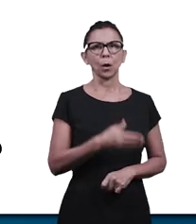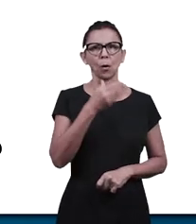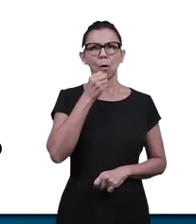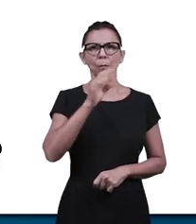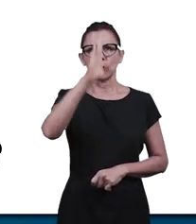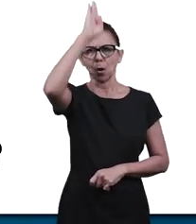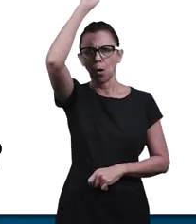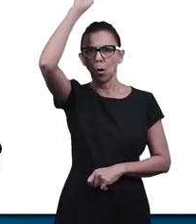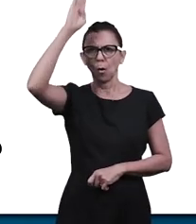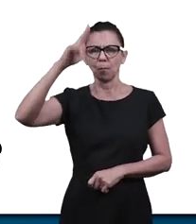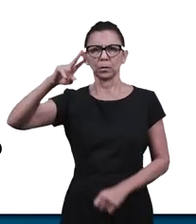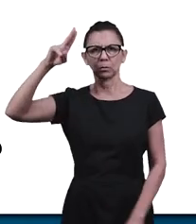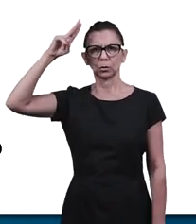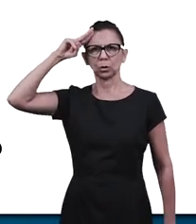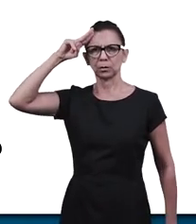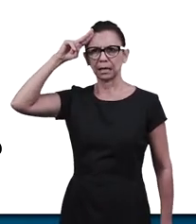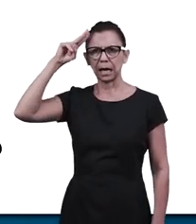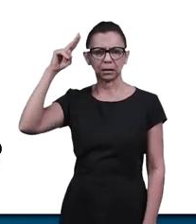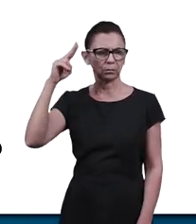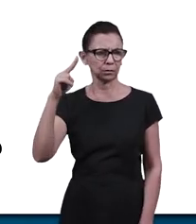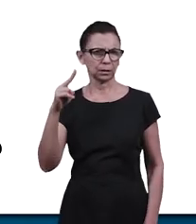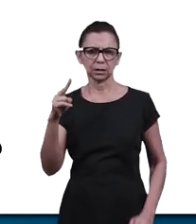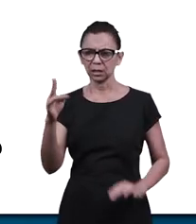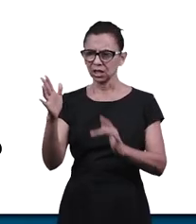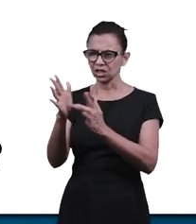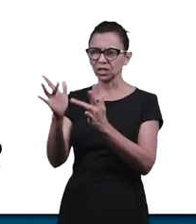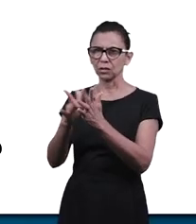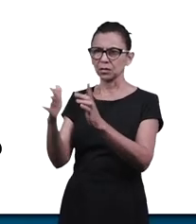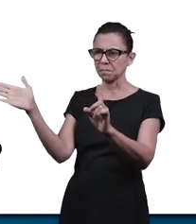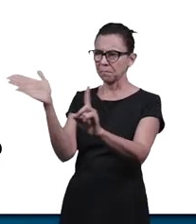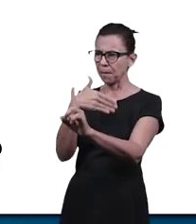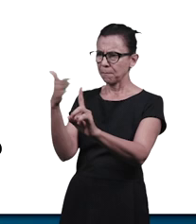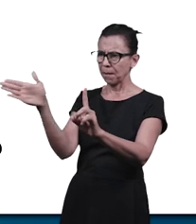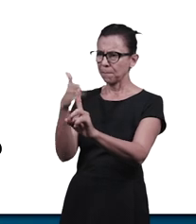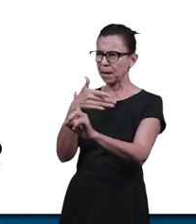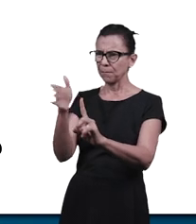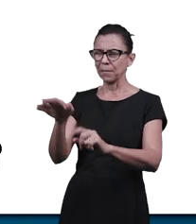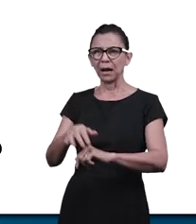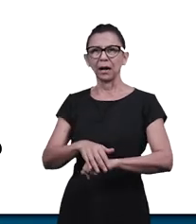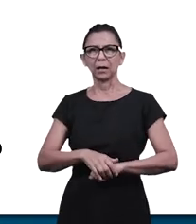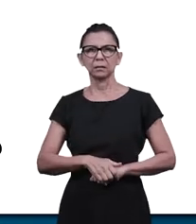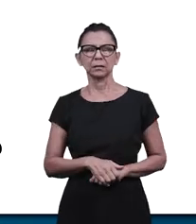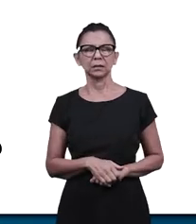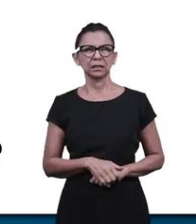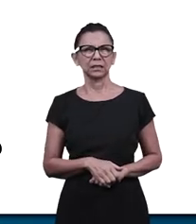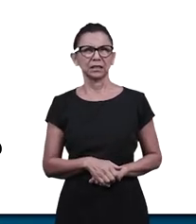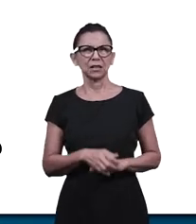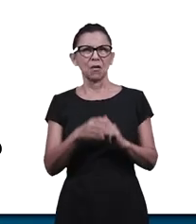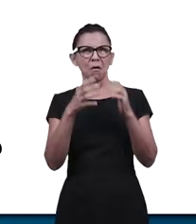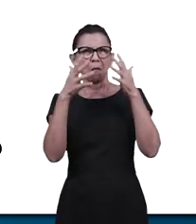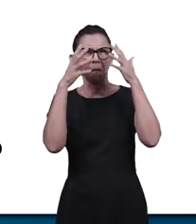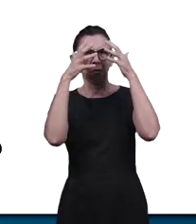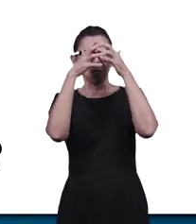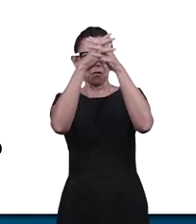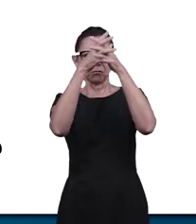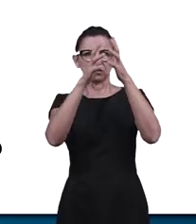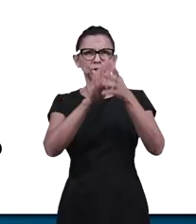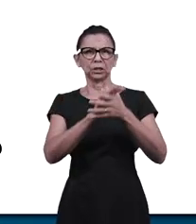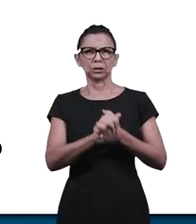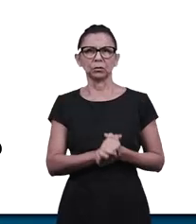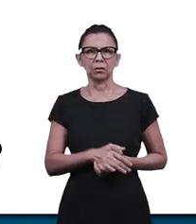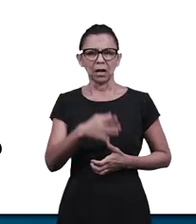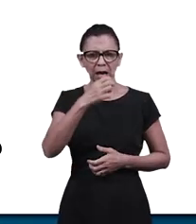soldados romanos que esbofetearam Jesus confundiram adivinhação com